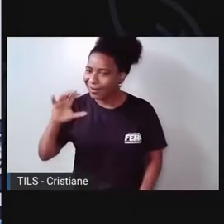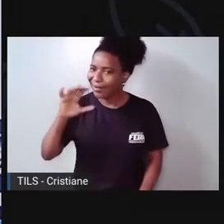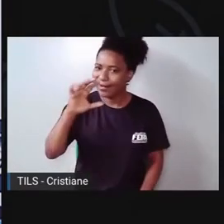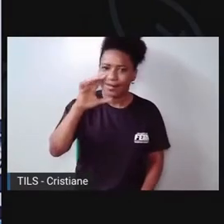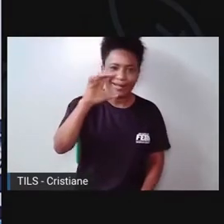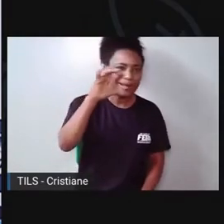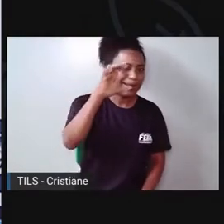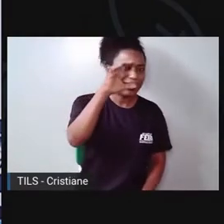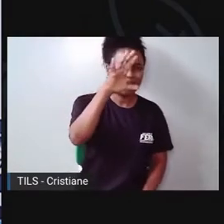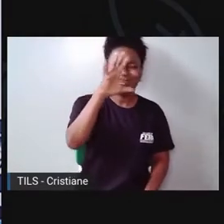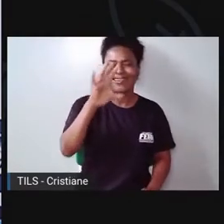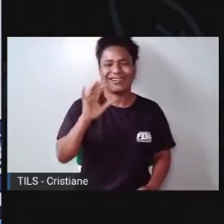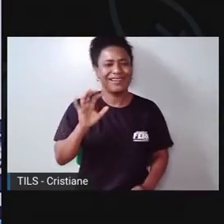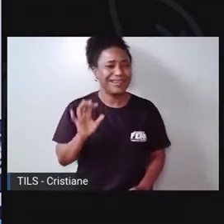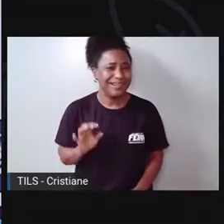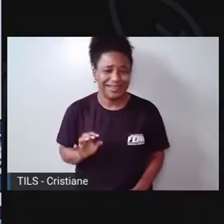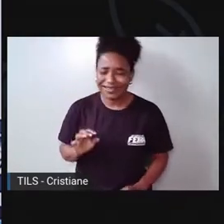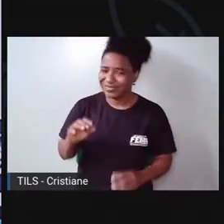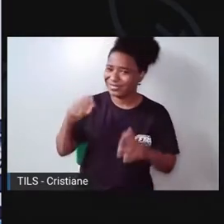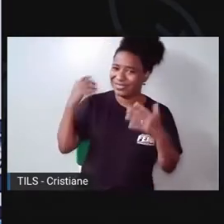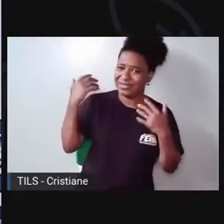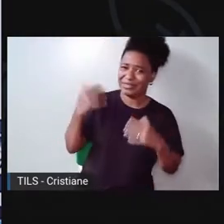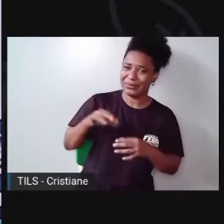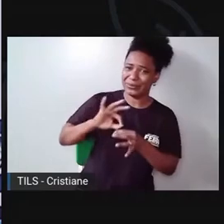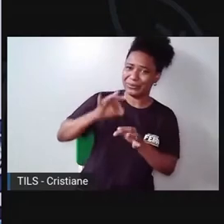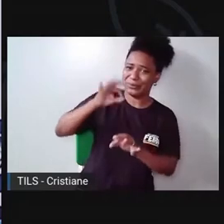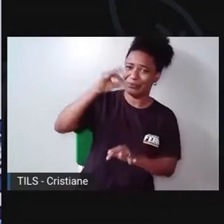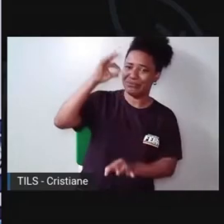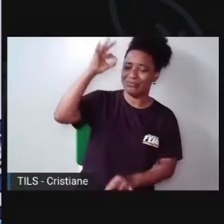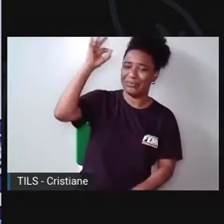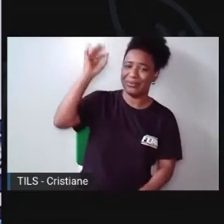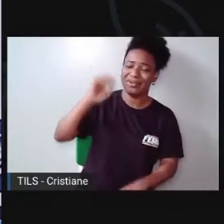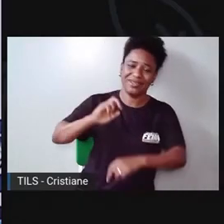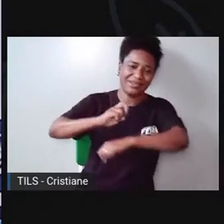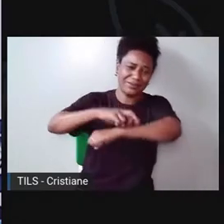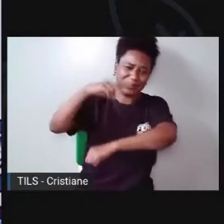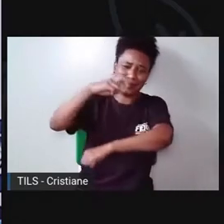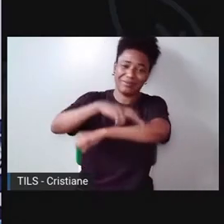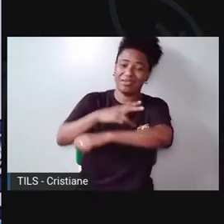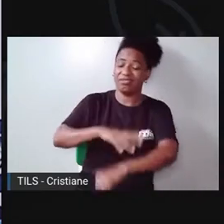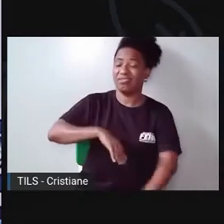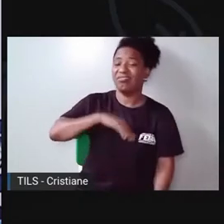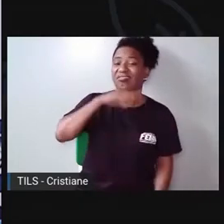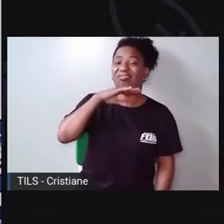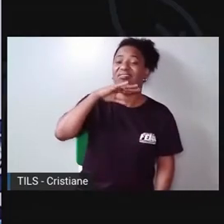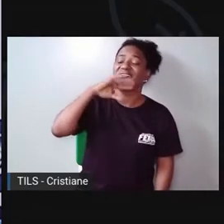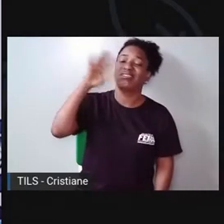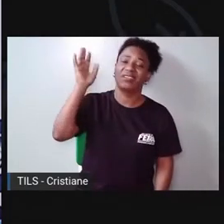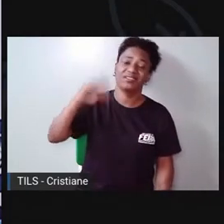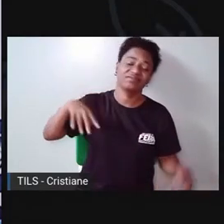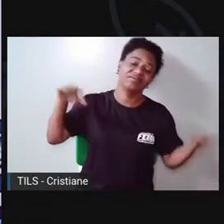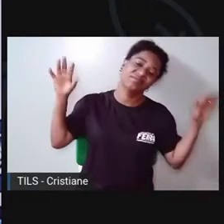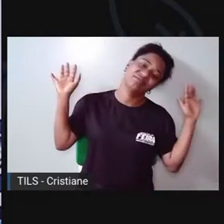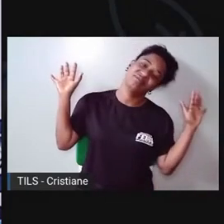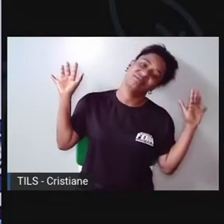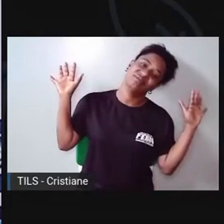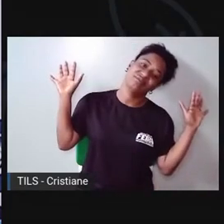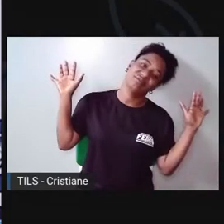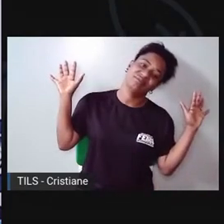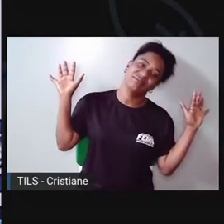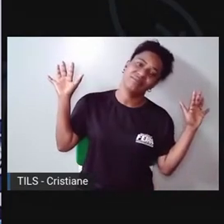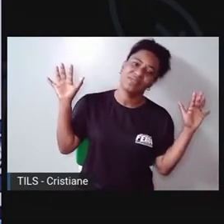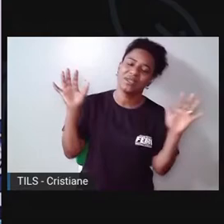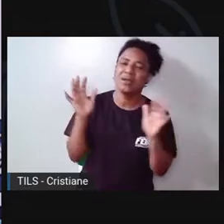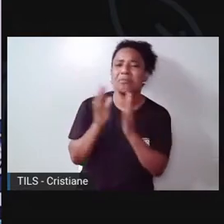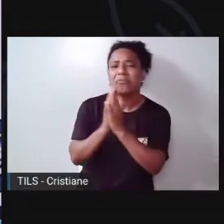histórias e o Grêmio já não aguentava mais escutar tanta história repetida nossa e vai